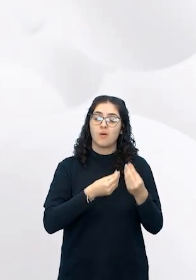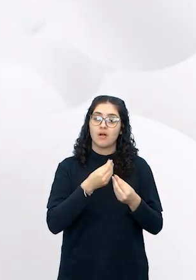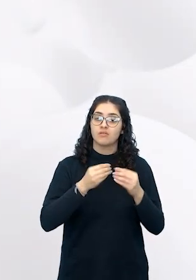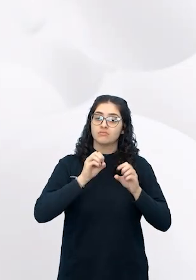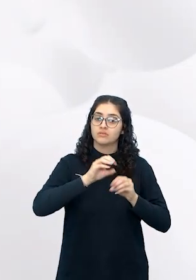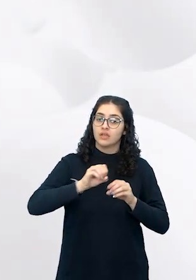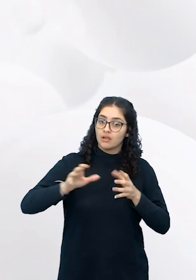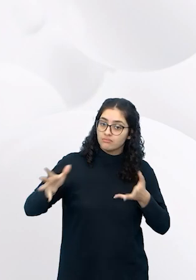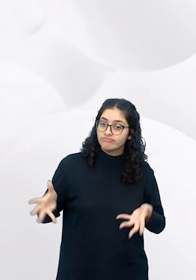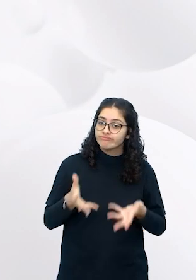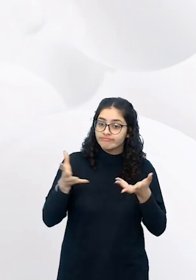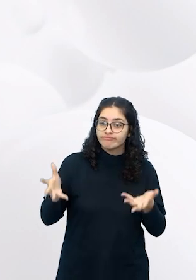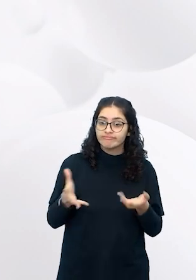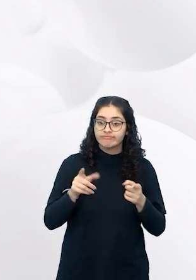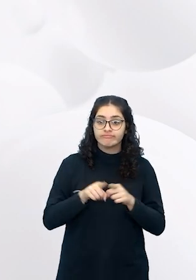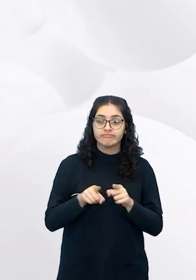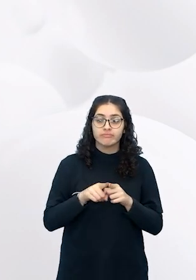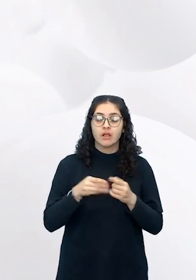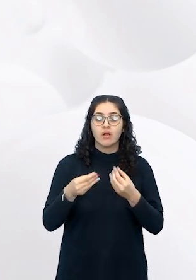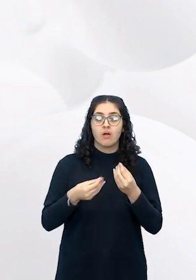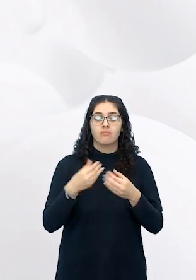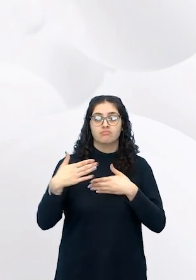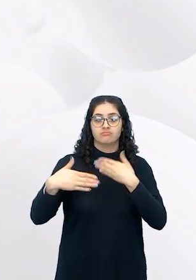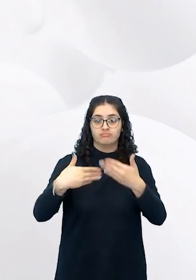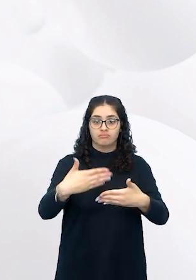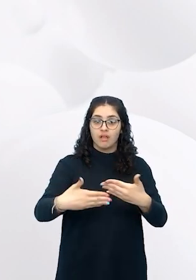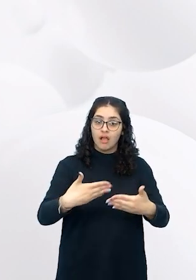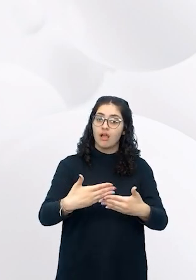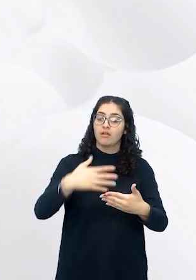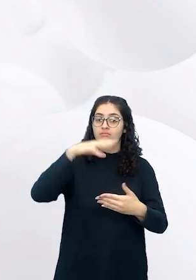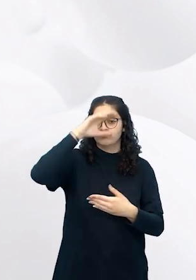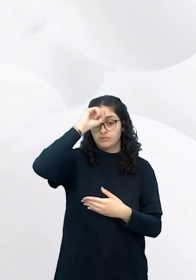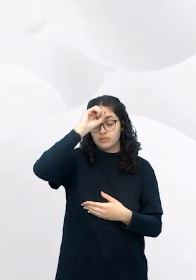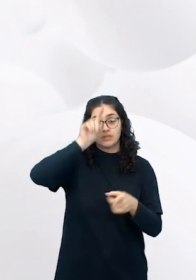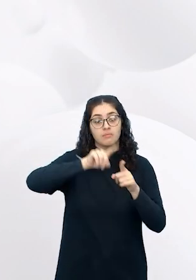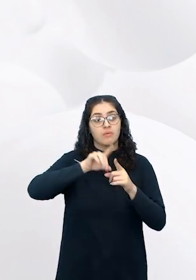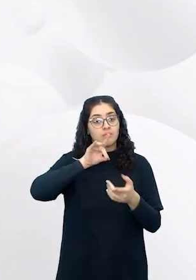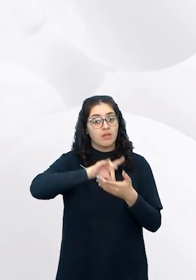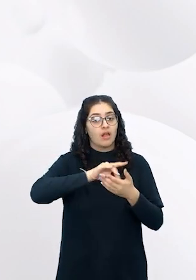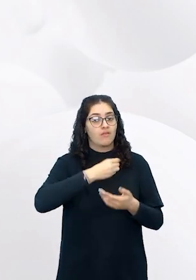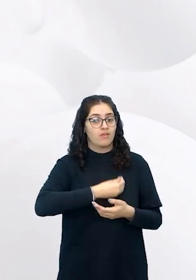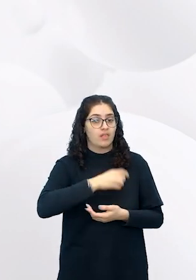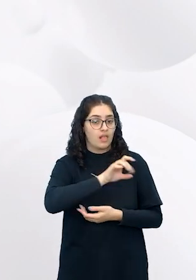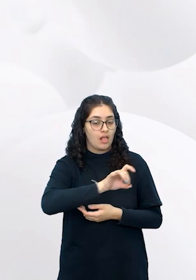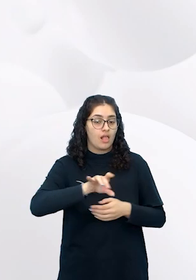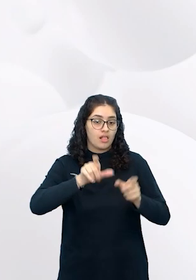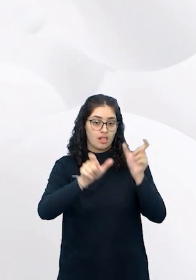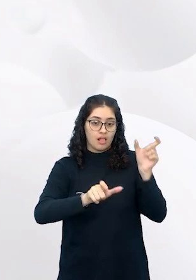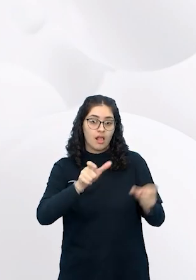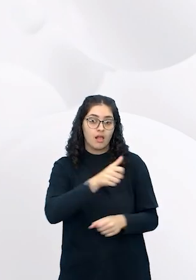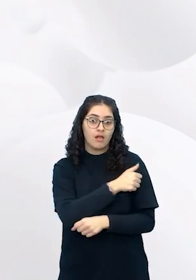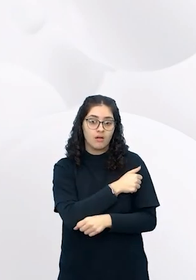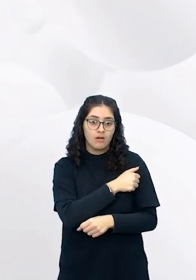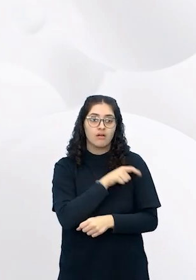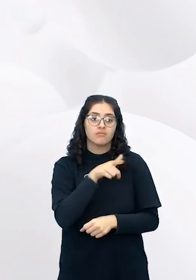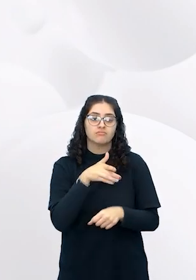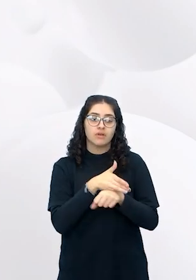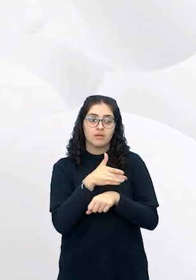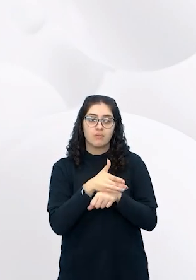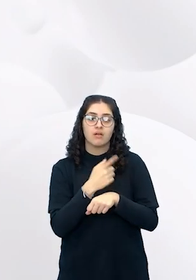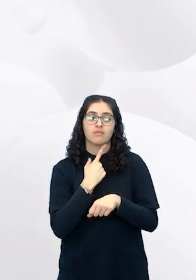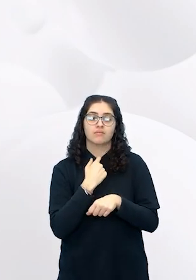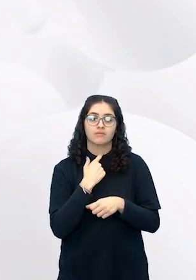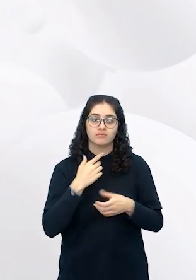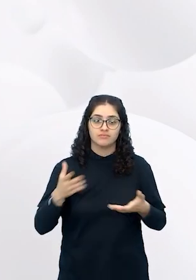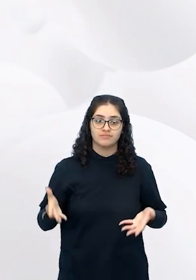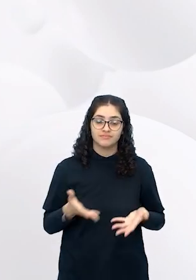ensino ativas, alinhando o processo de ensino e aprendizagem à realidade dos estudantes, despertando maior interesse e engajamento dos alunos em